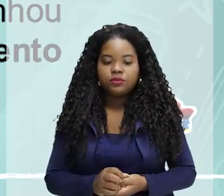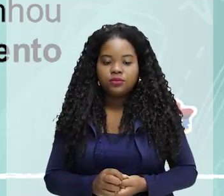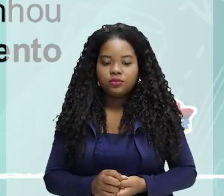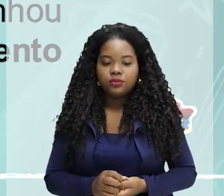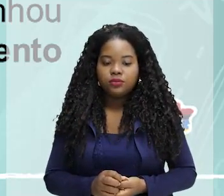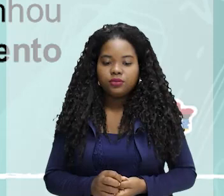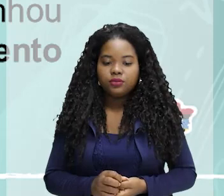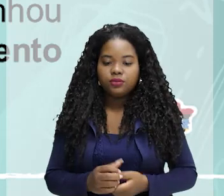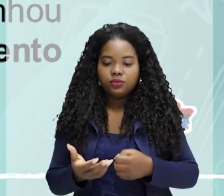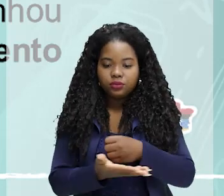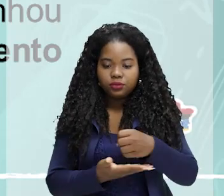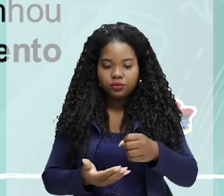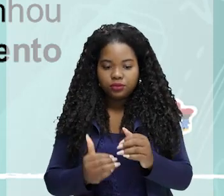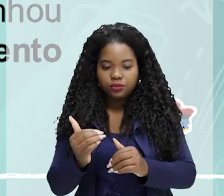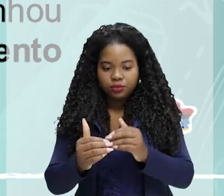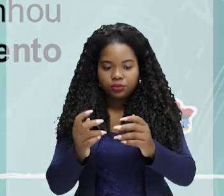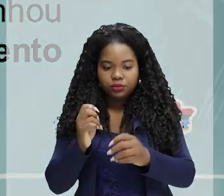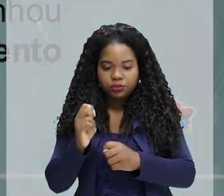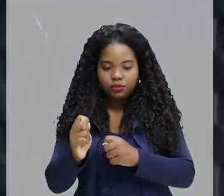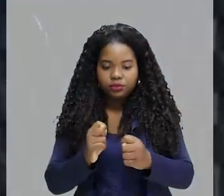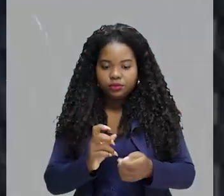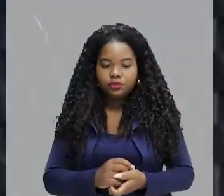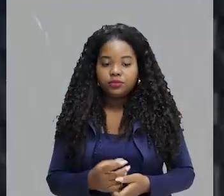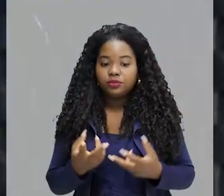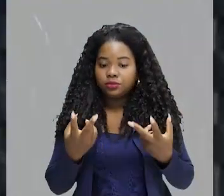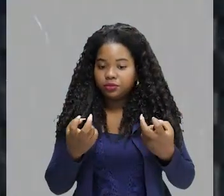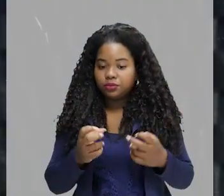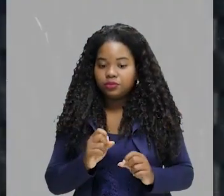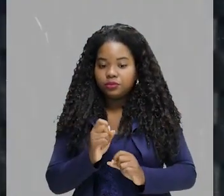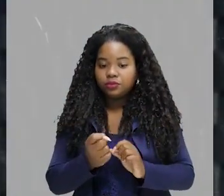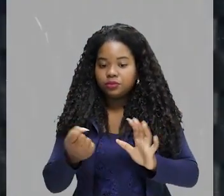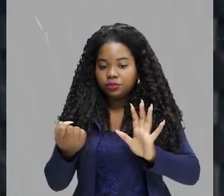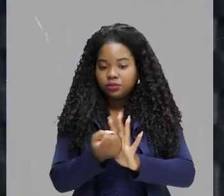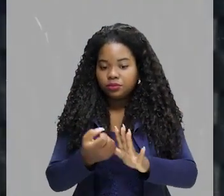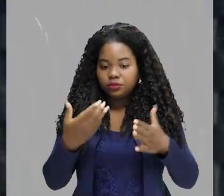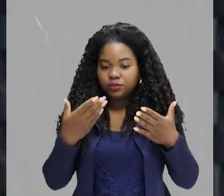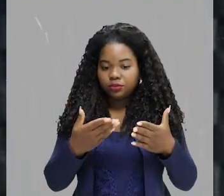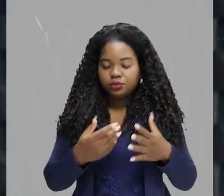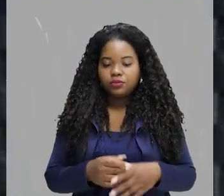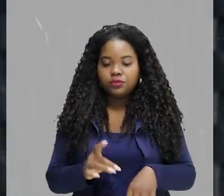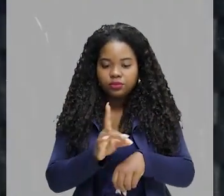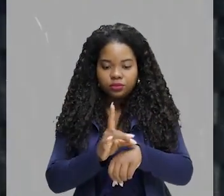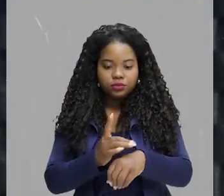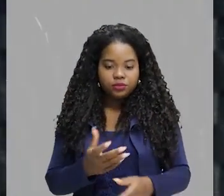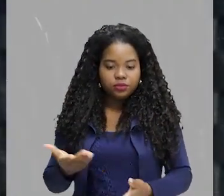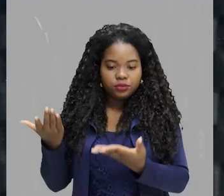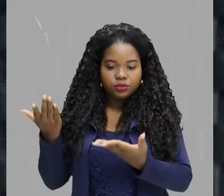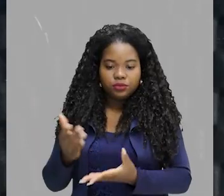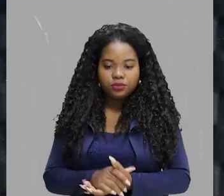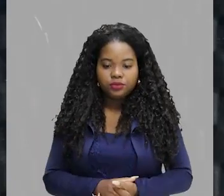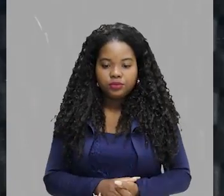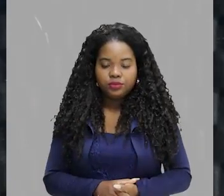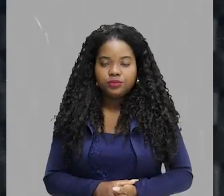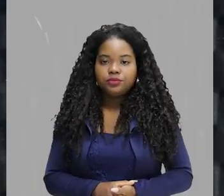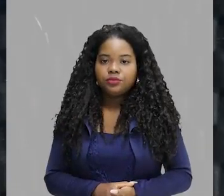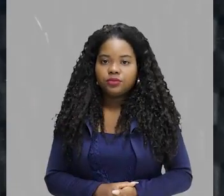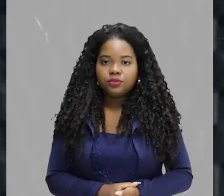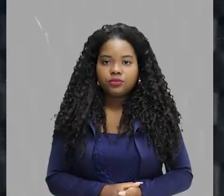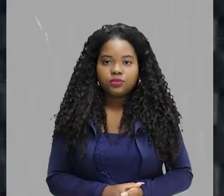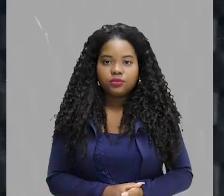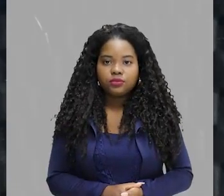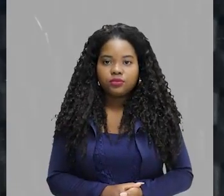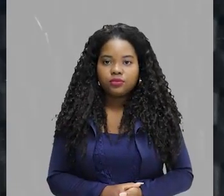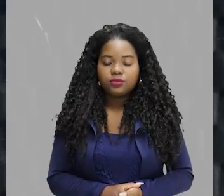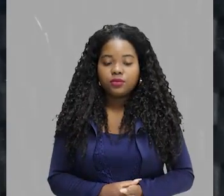para o desenvolvimento econômico. Tu percebeu que aqui eu deixei destacado, né? Crescimento econômico e desenvolvimento